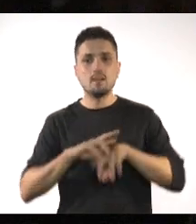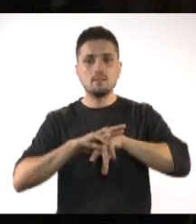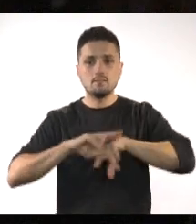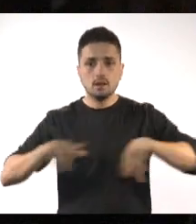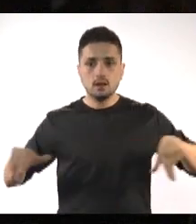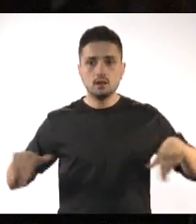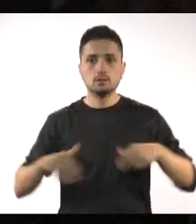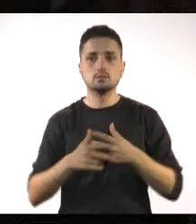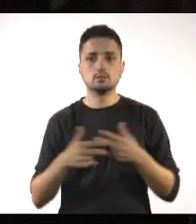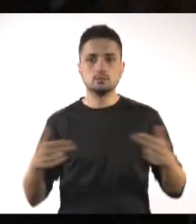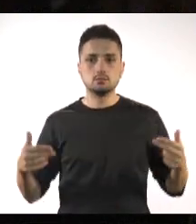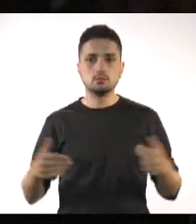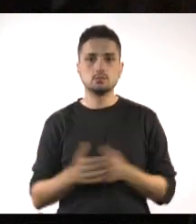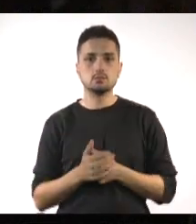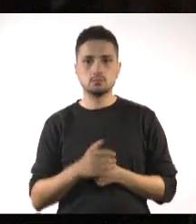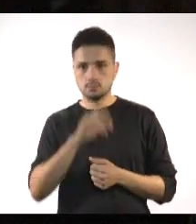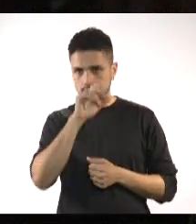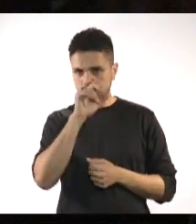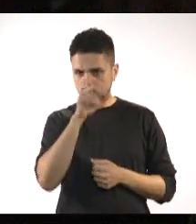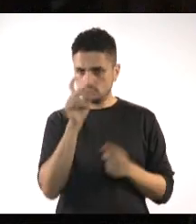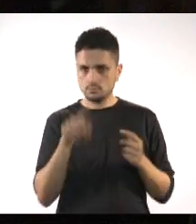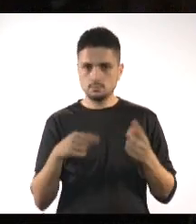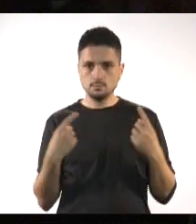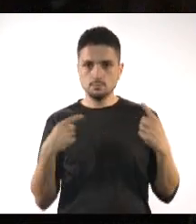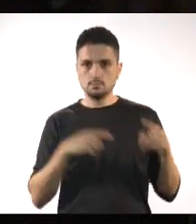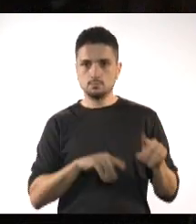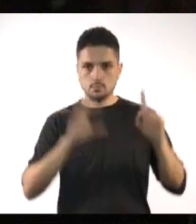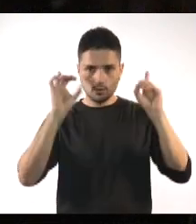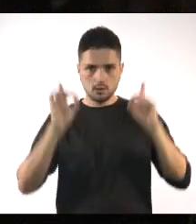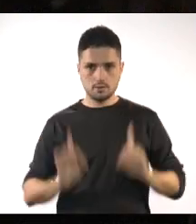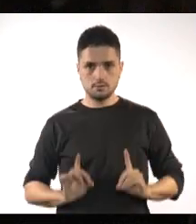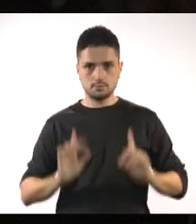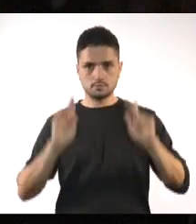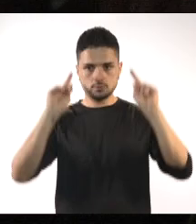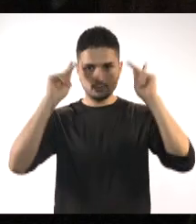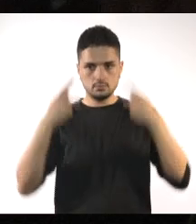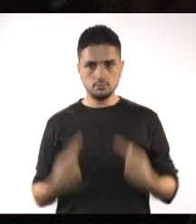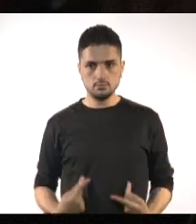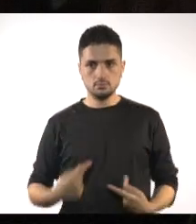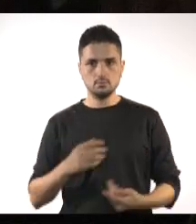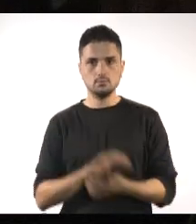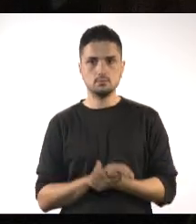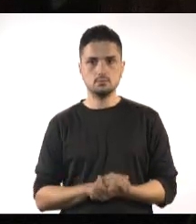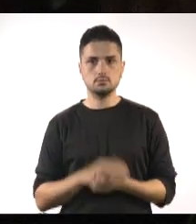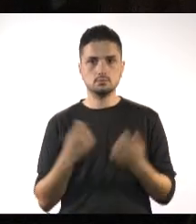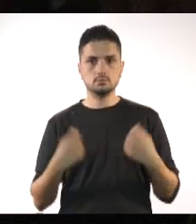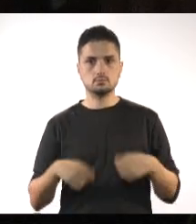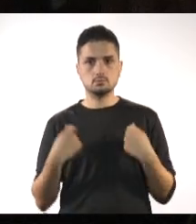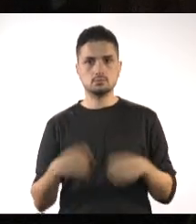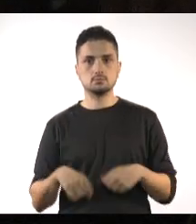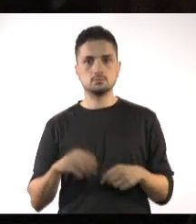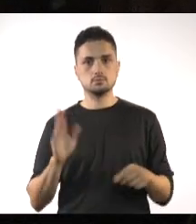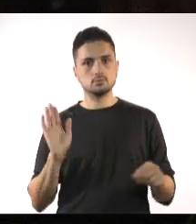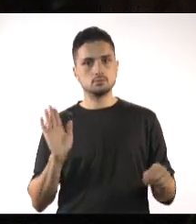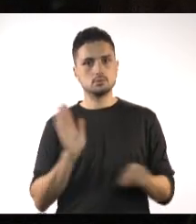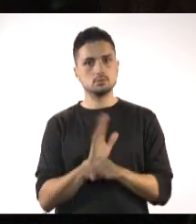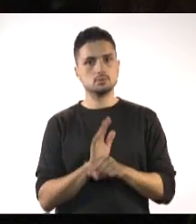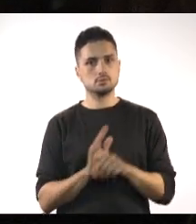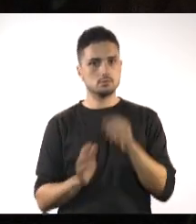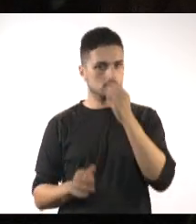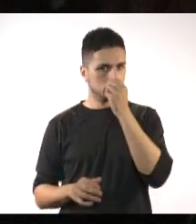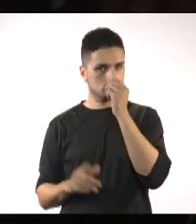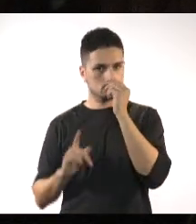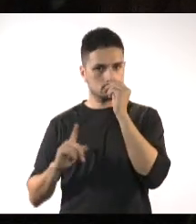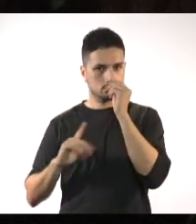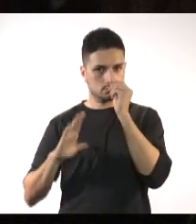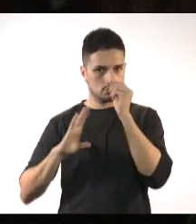ofendem, que ameaçam e que matam, e que portanto, têm que ser percebidas, têm que ser enfrentadas de muita coragem,